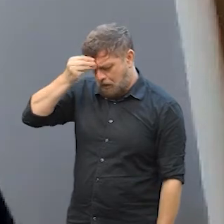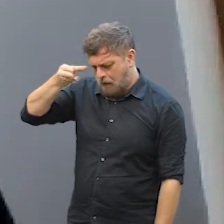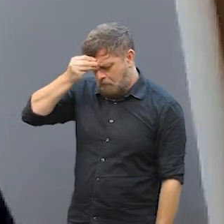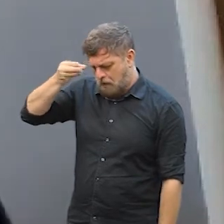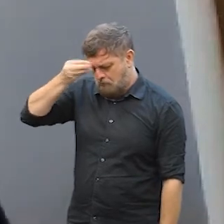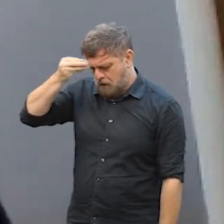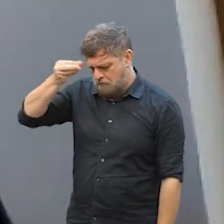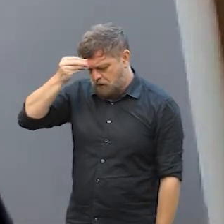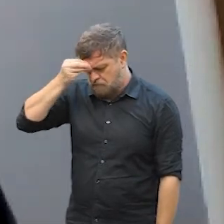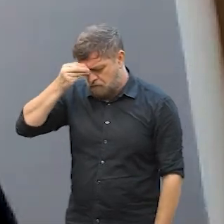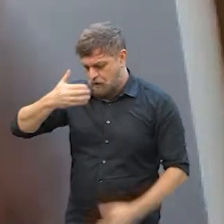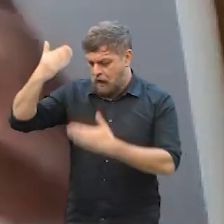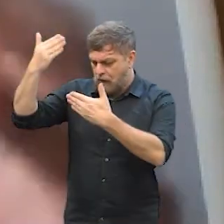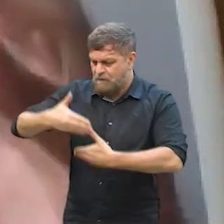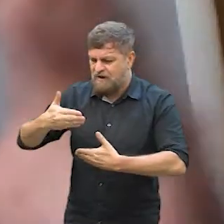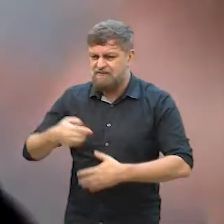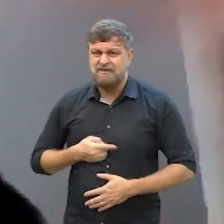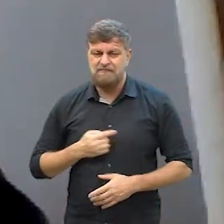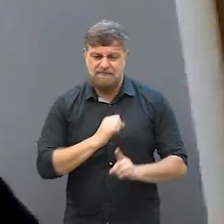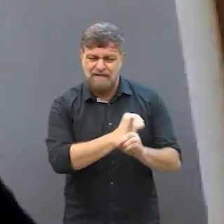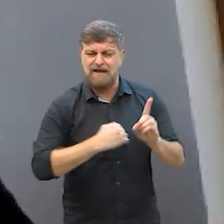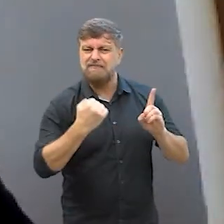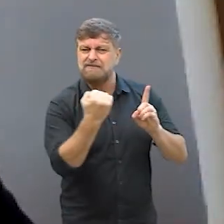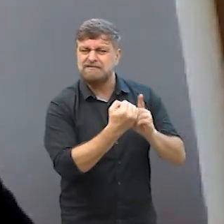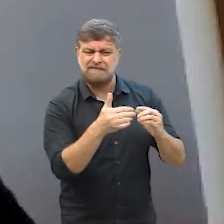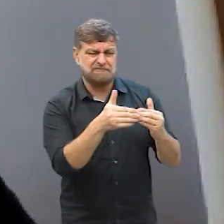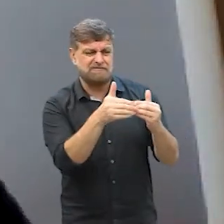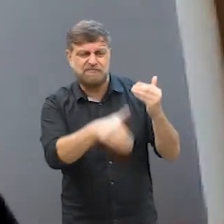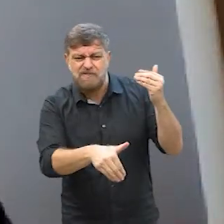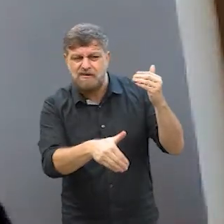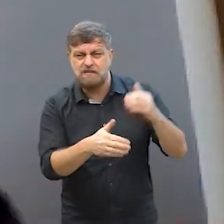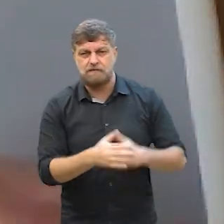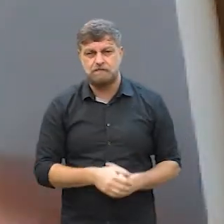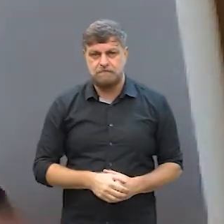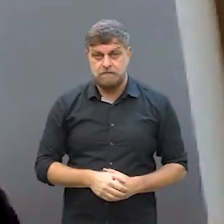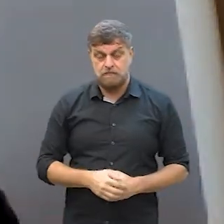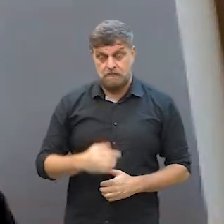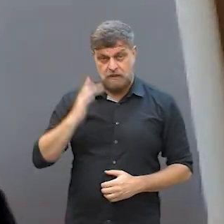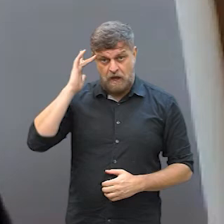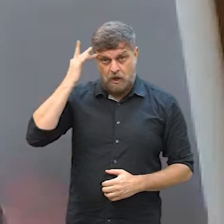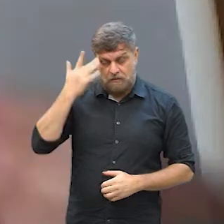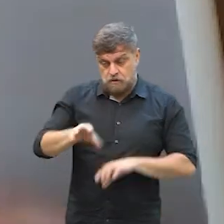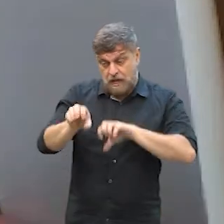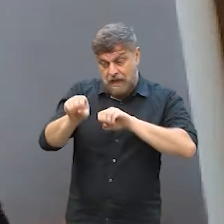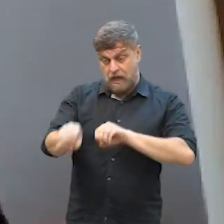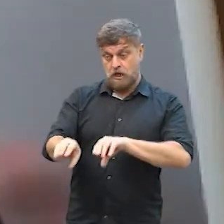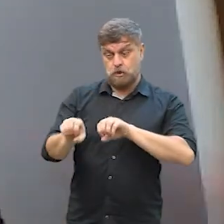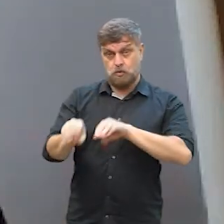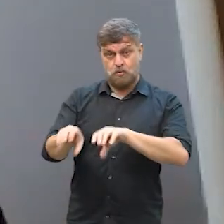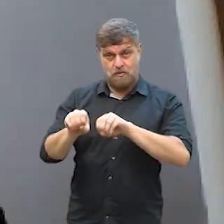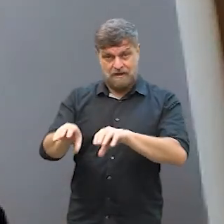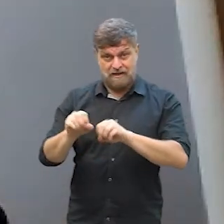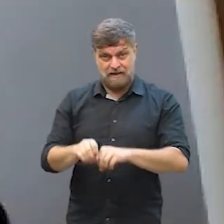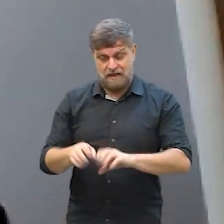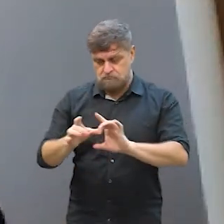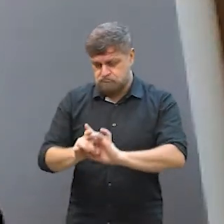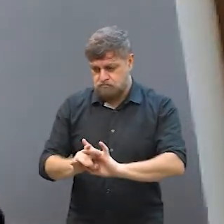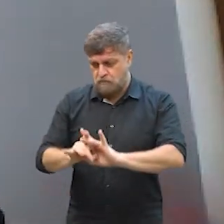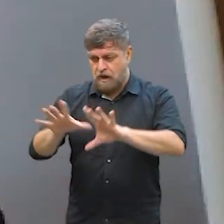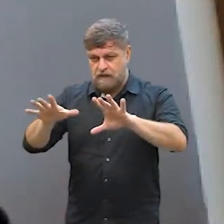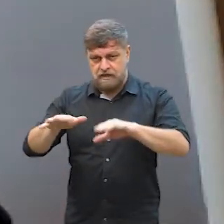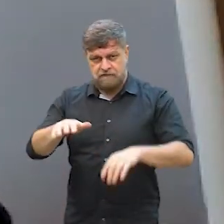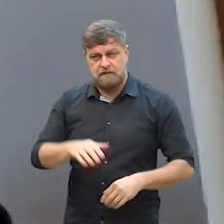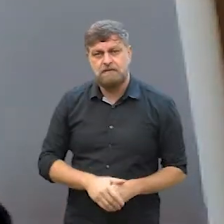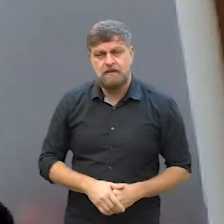memorização, de fazer provinha ali, mas que não tem nada a ver com o mundo exterior. Então, acho que educar em uma sala de aula sem paredes é